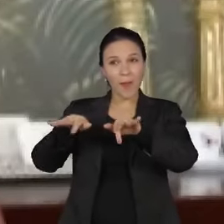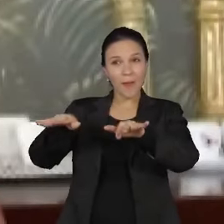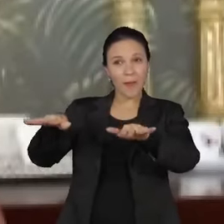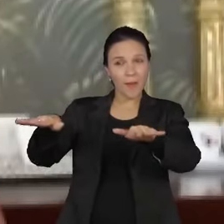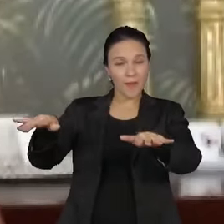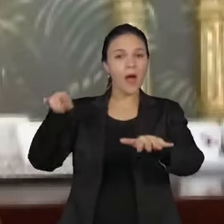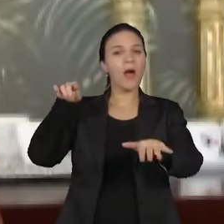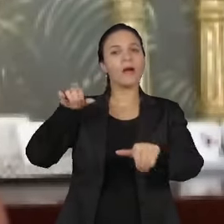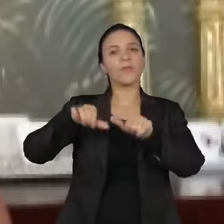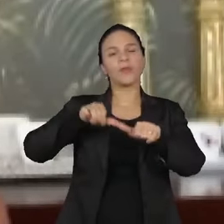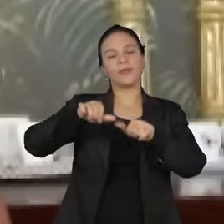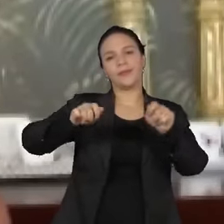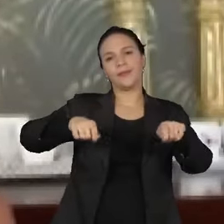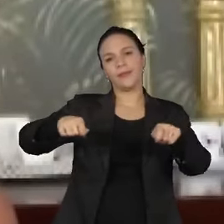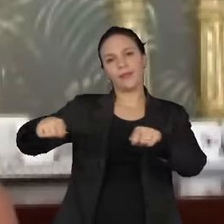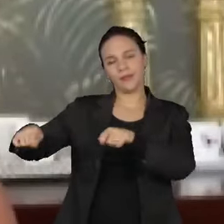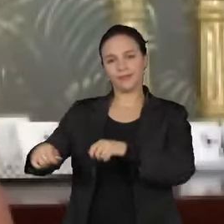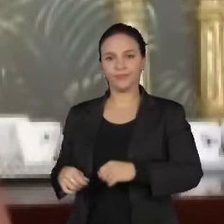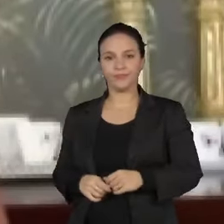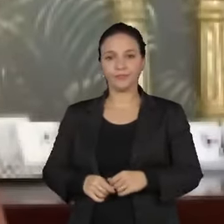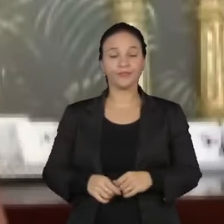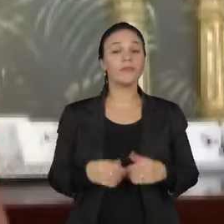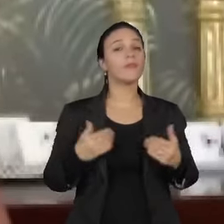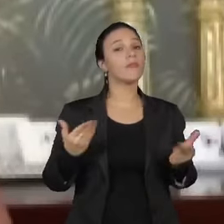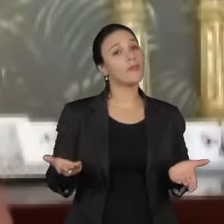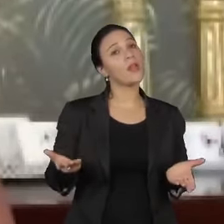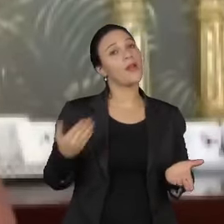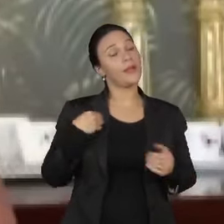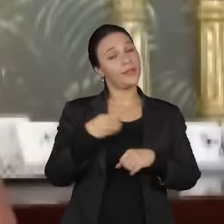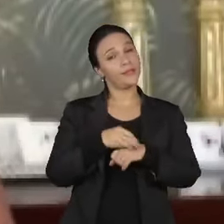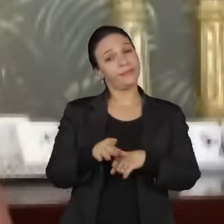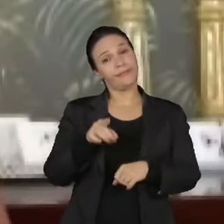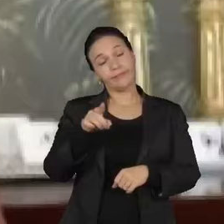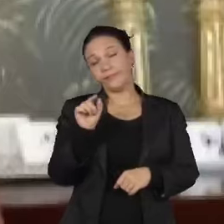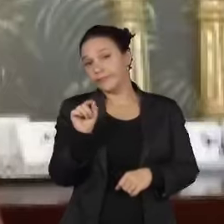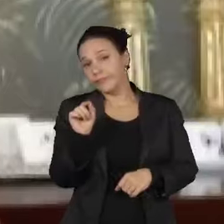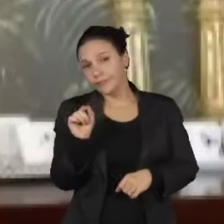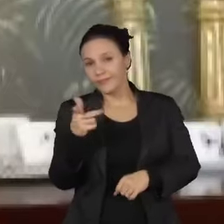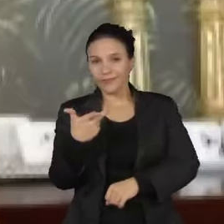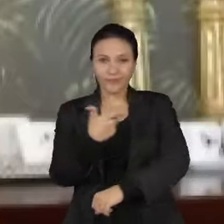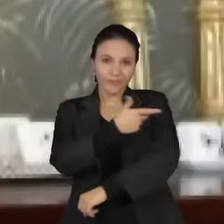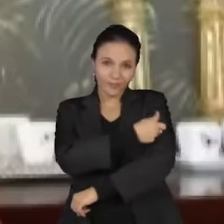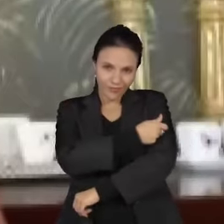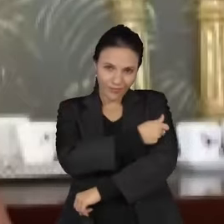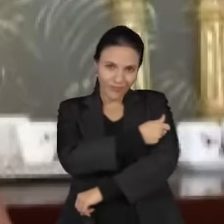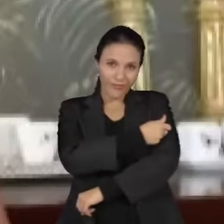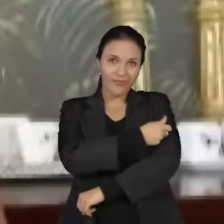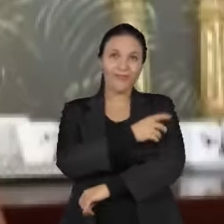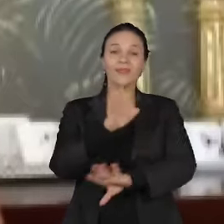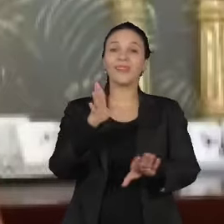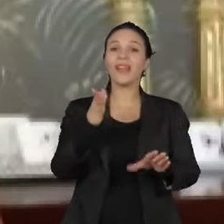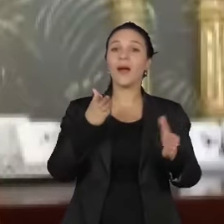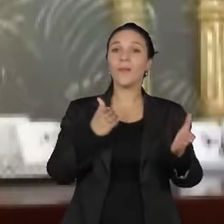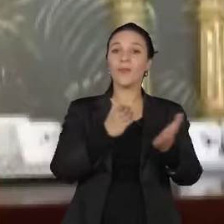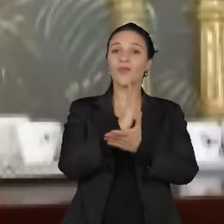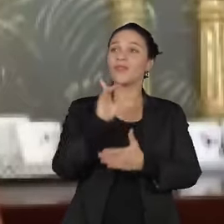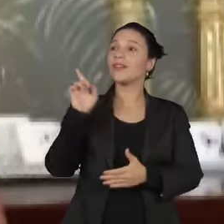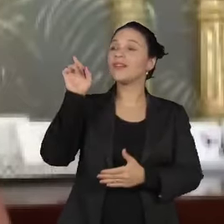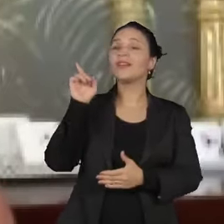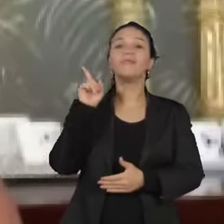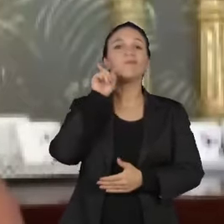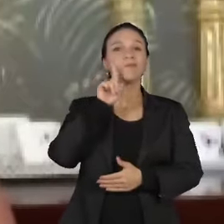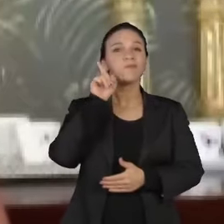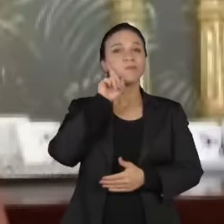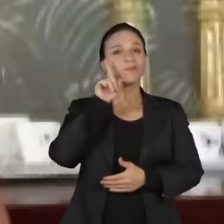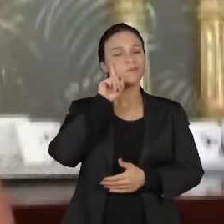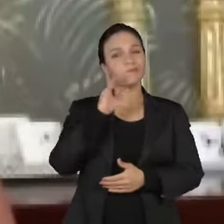ter essas mudanças. Então, eu diria para você que a vacina que foi recém-aprovada nos Estados Unidos já